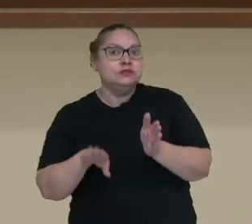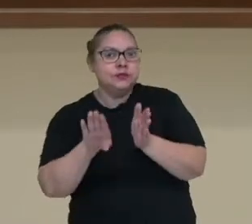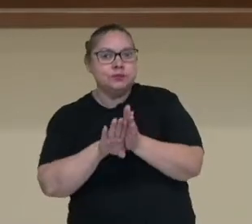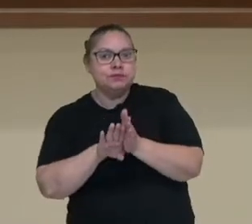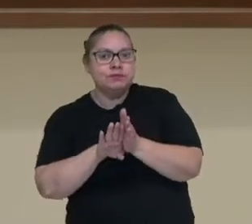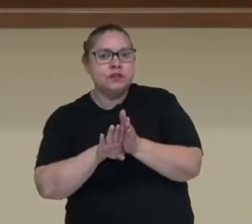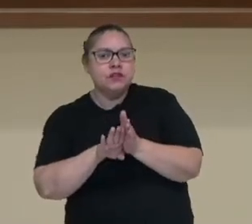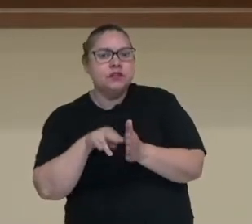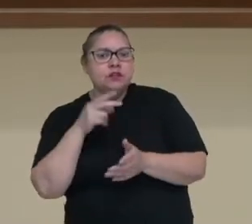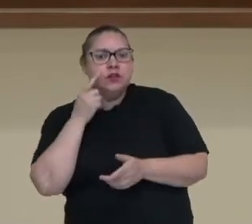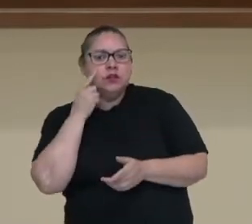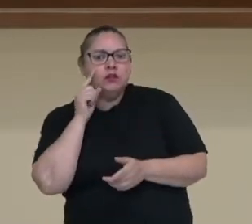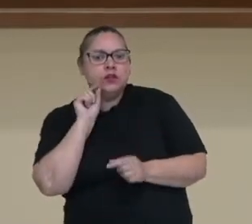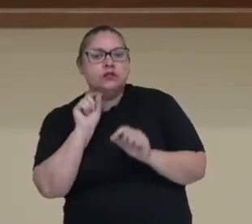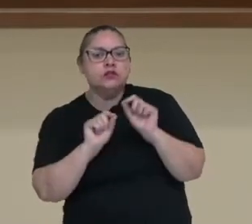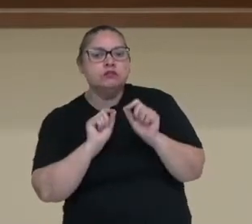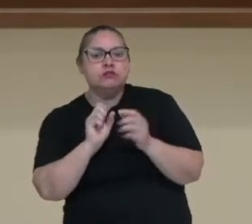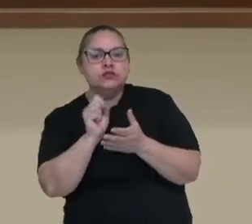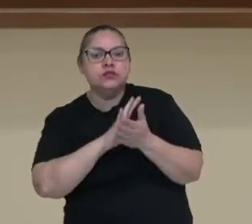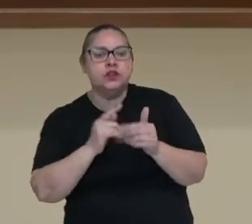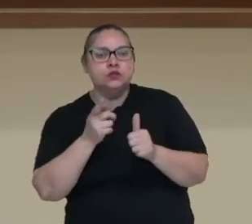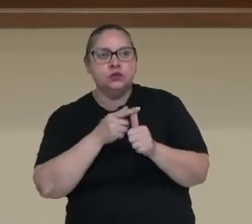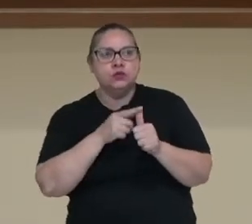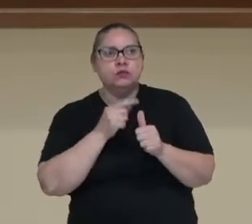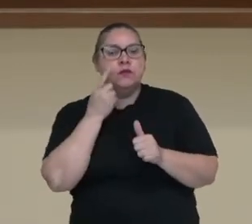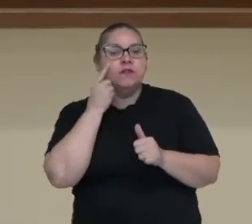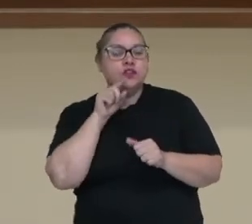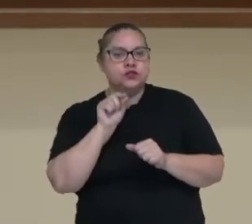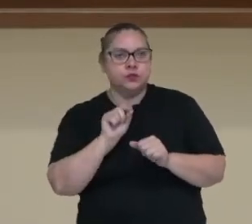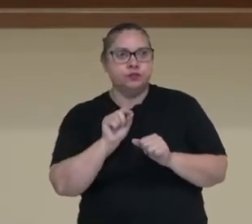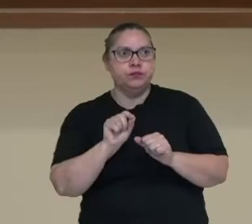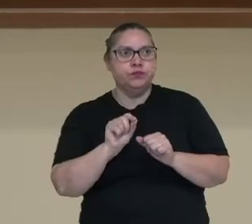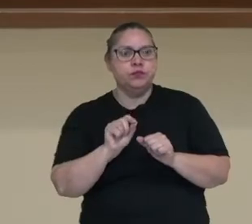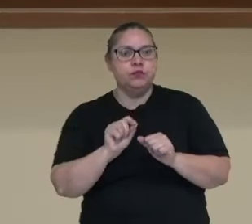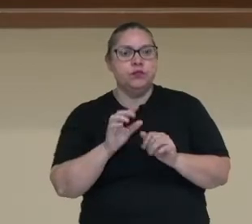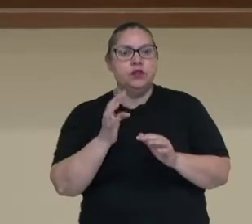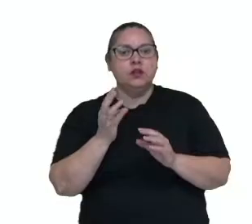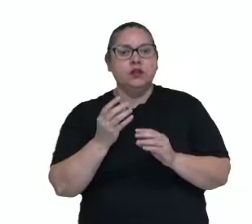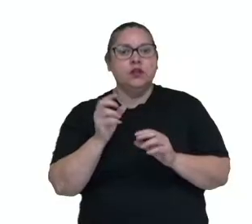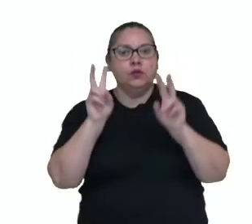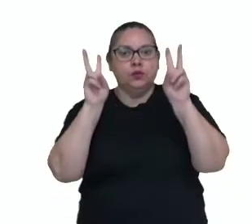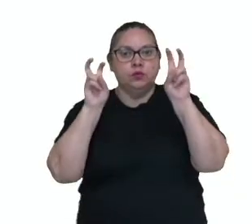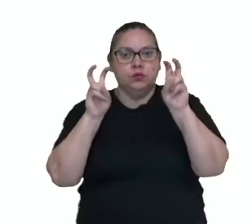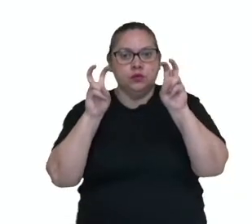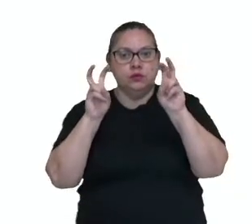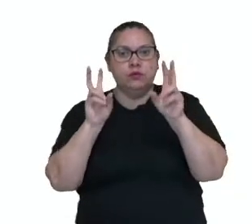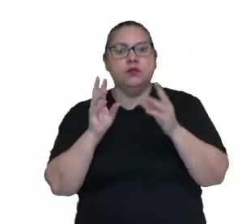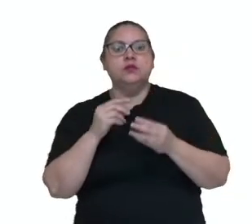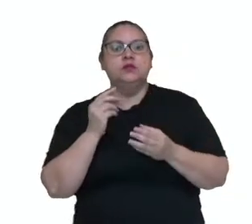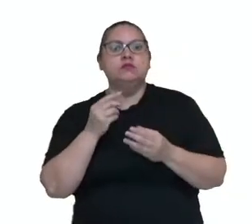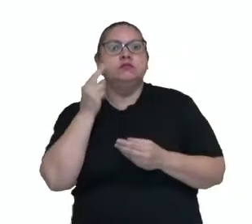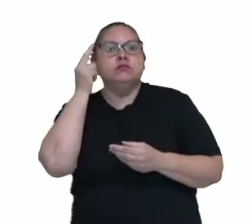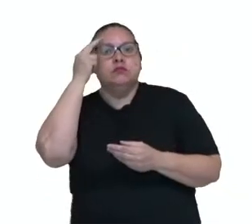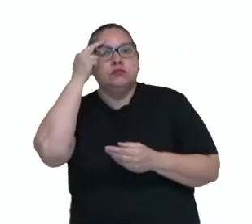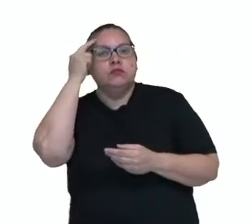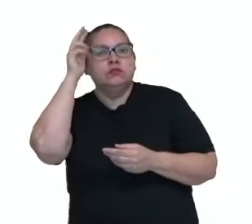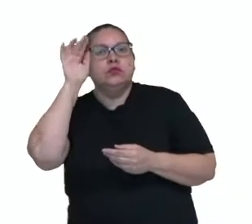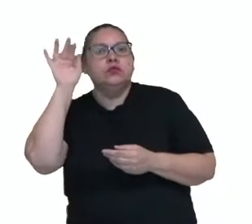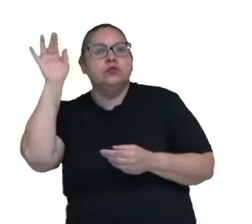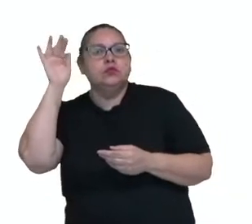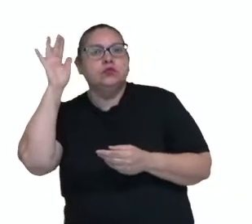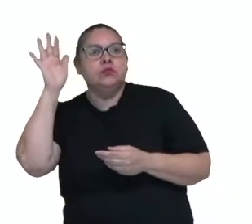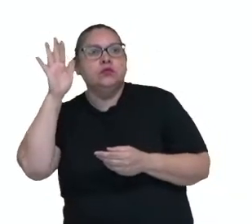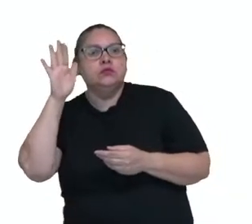Voltei e vamos gabaritar a atividade 1. Veja só, o tema abordado no poema da Clarice é o sonho,